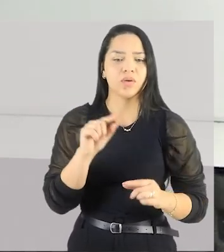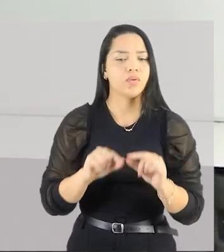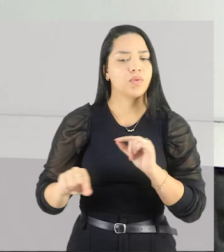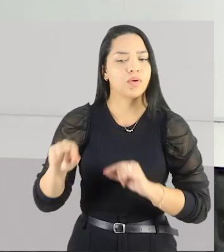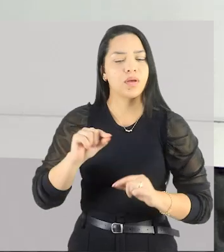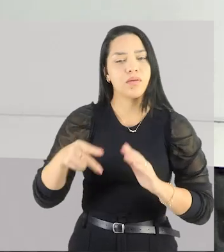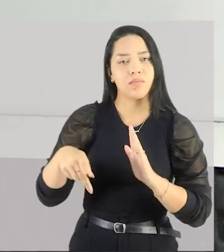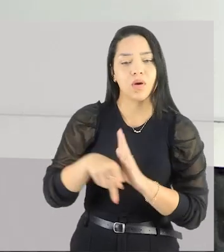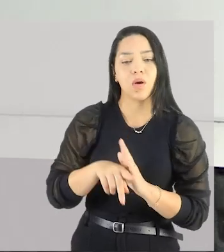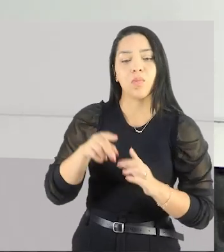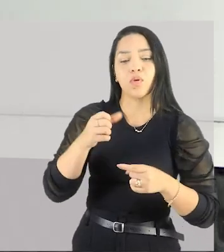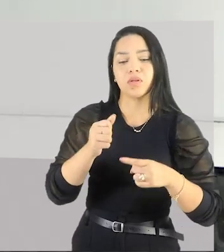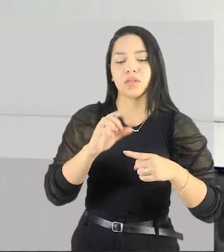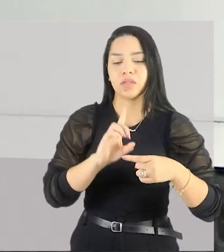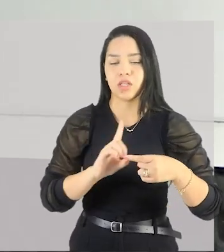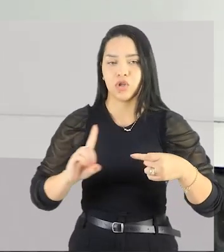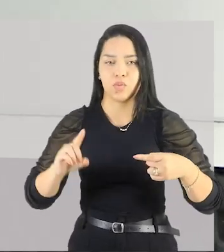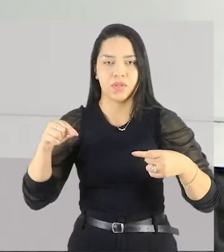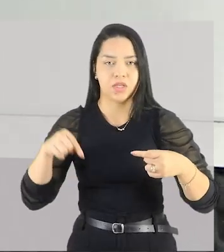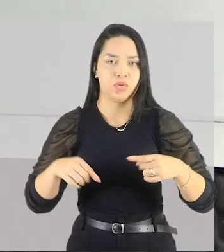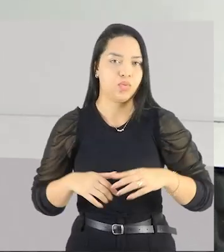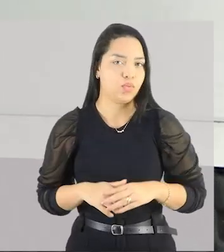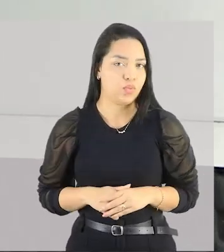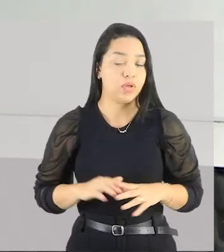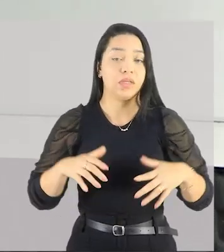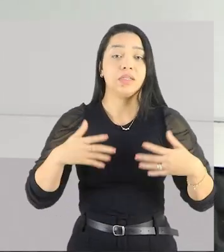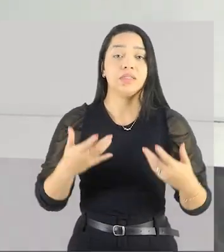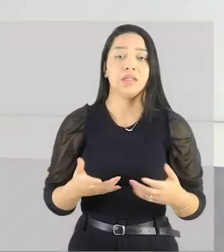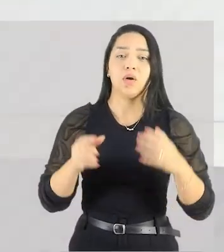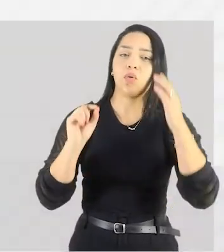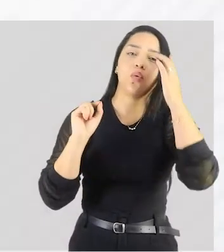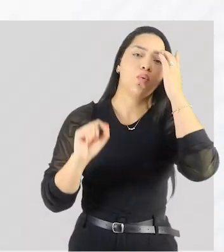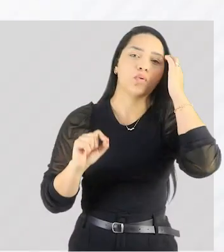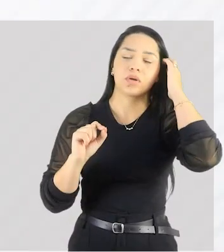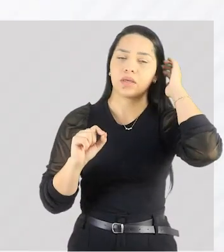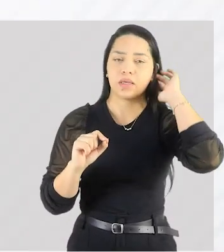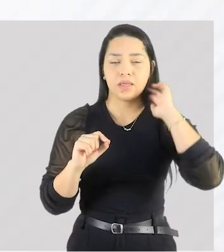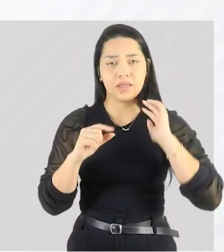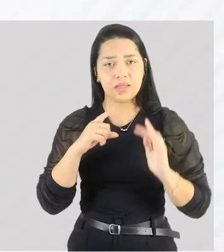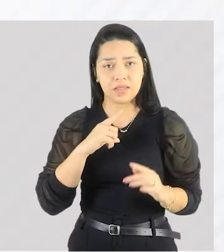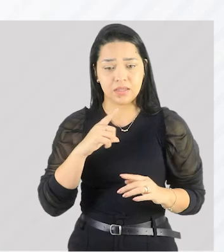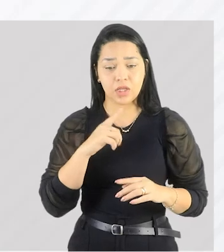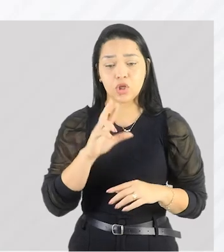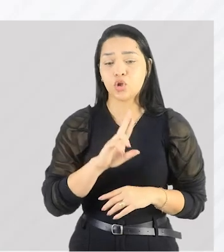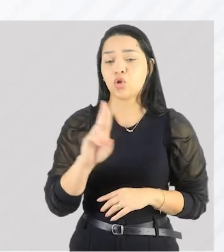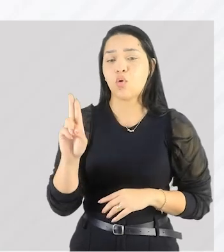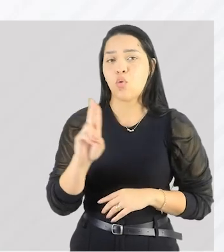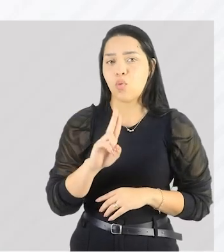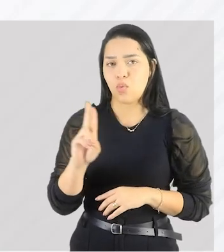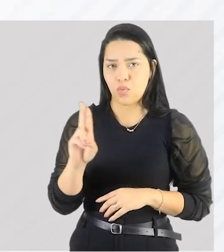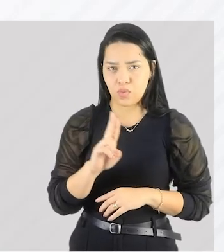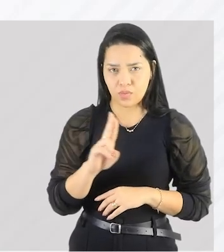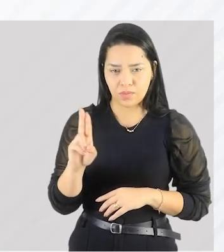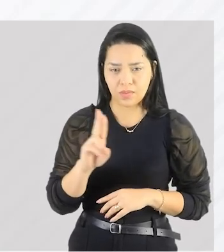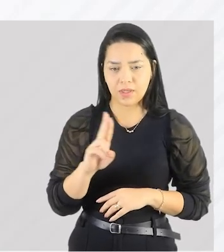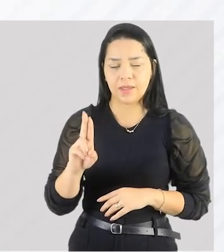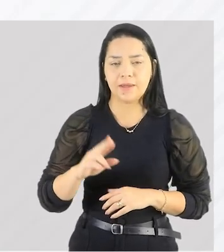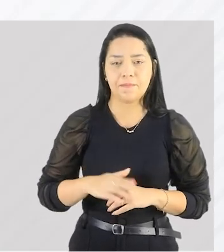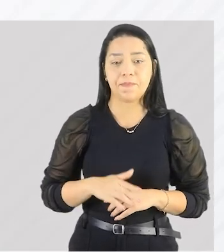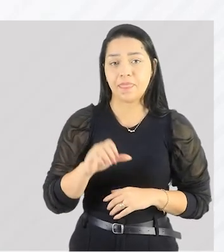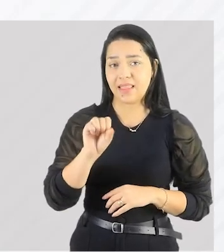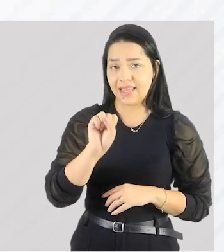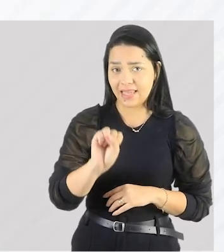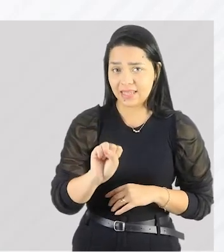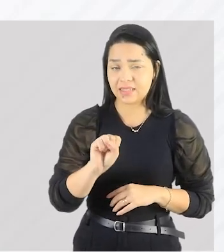do denominador, tá ok? Então, essa resistência que ele chamou aí, de